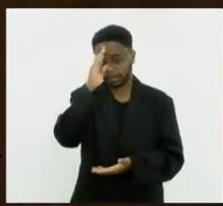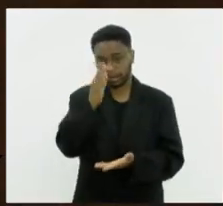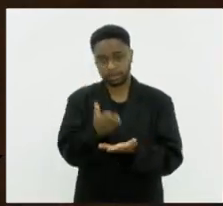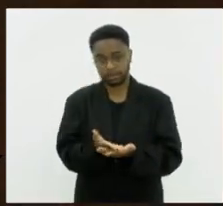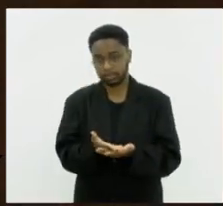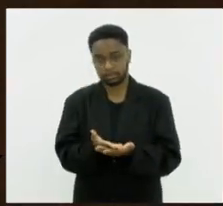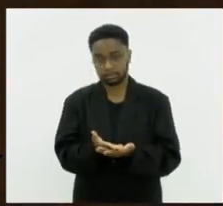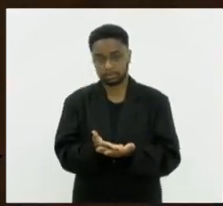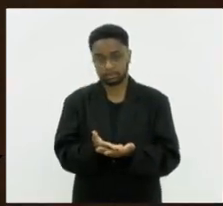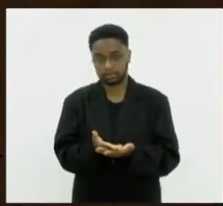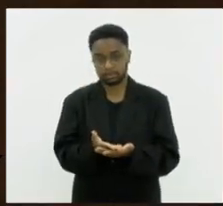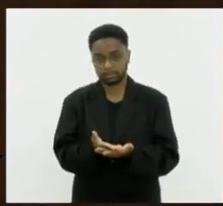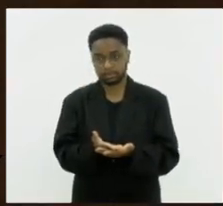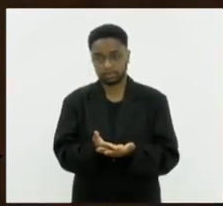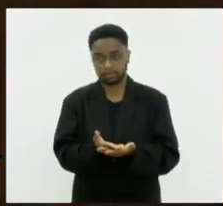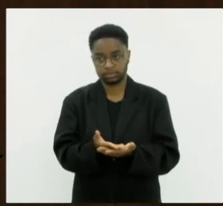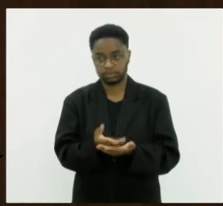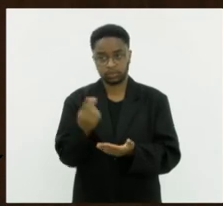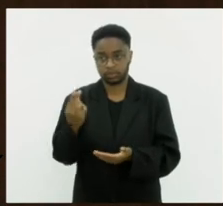inacreditável,